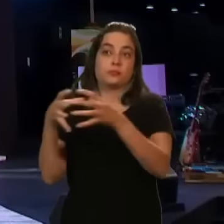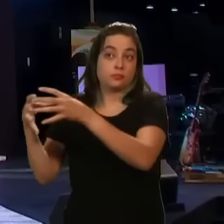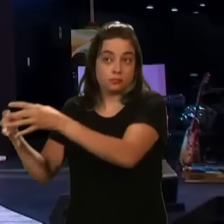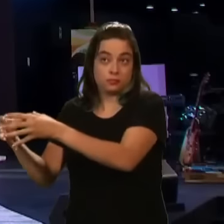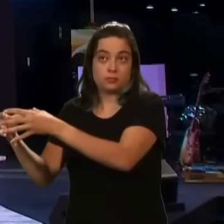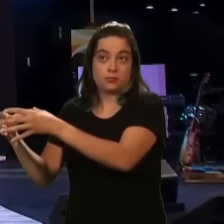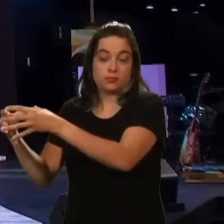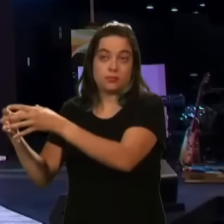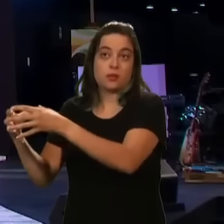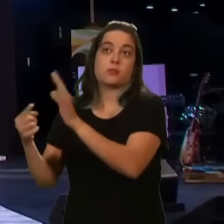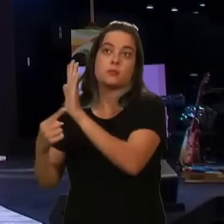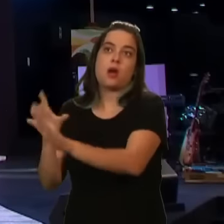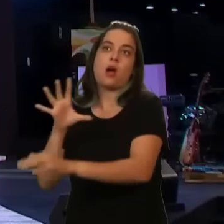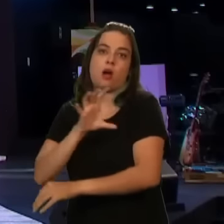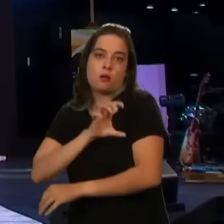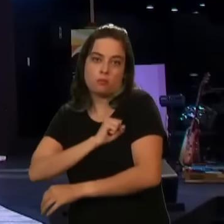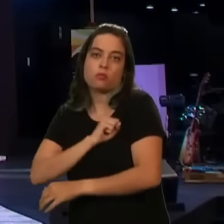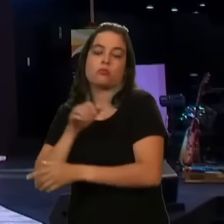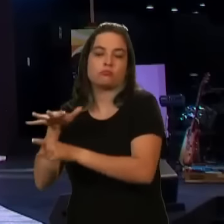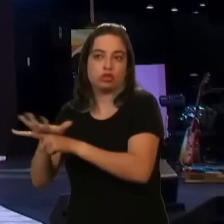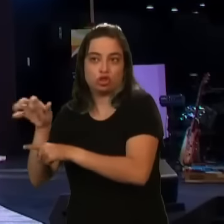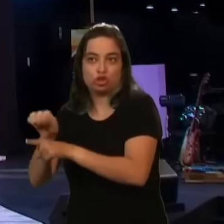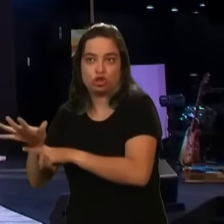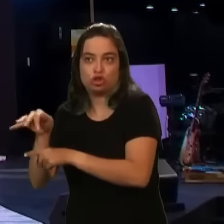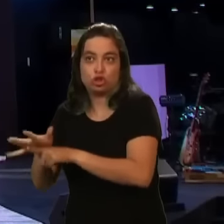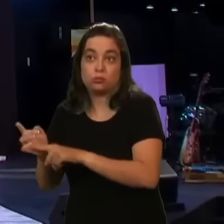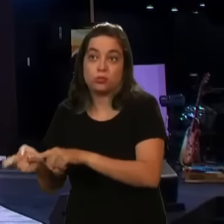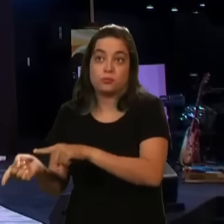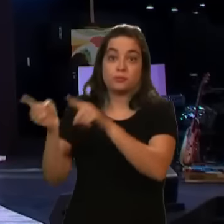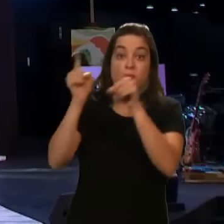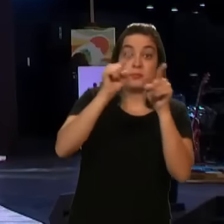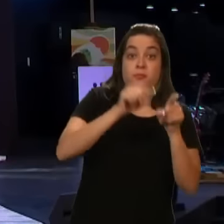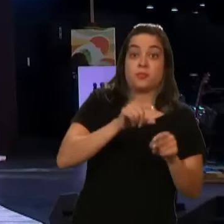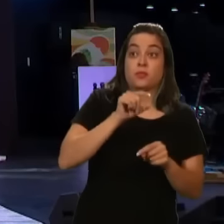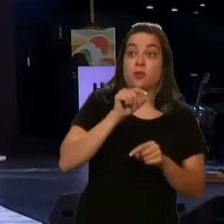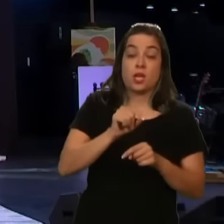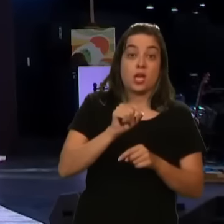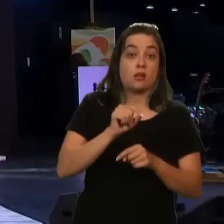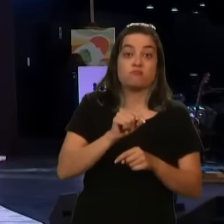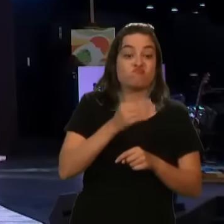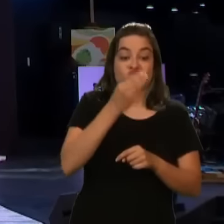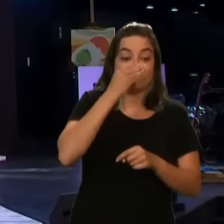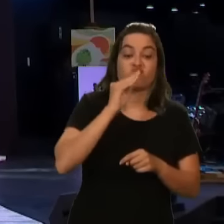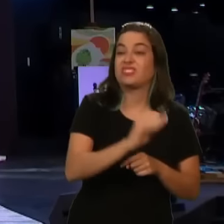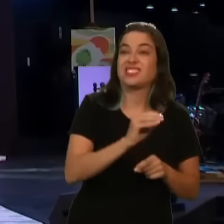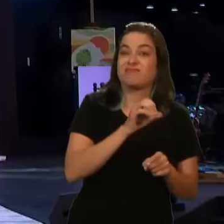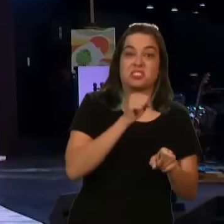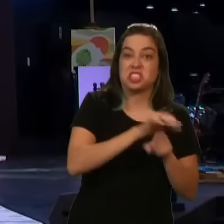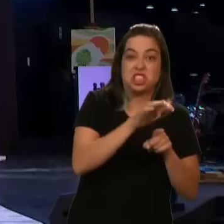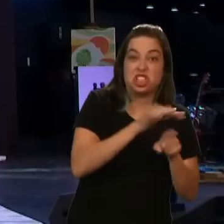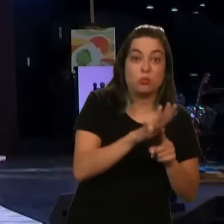amor, e a outra criança extremamente negligenciada. Esse cérebro